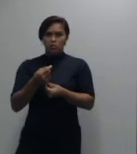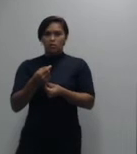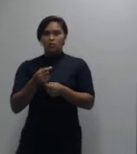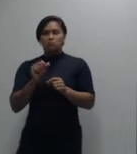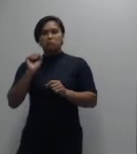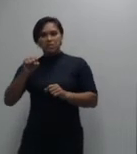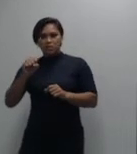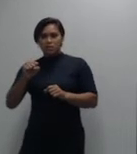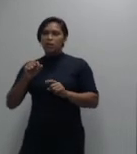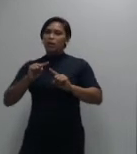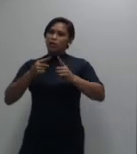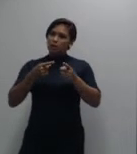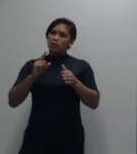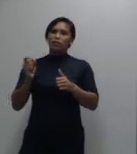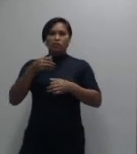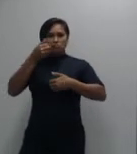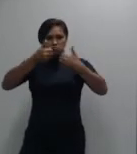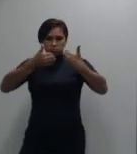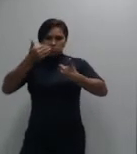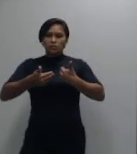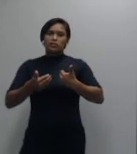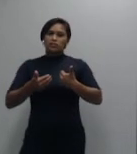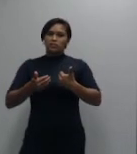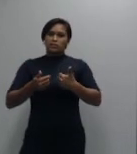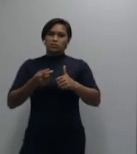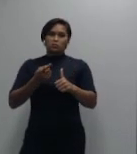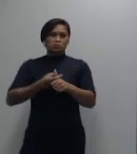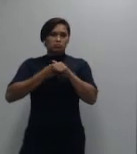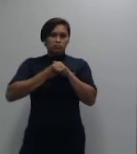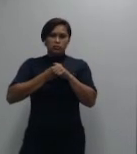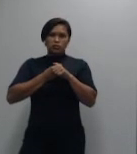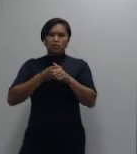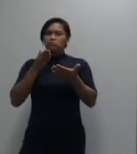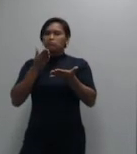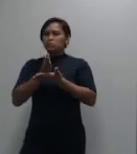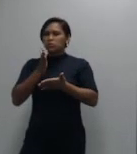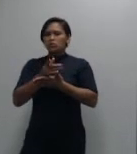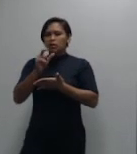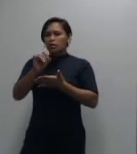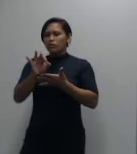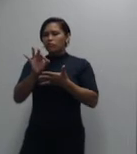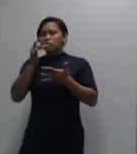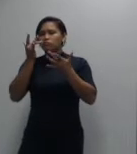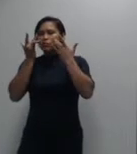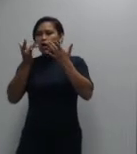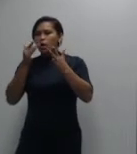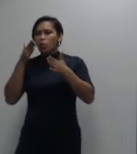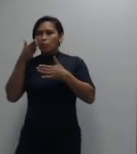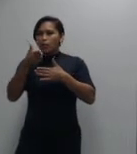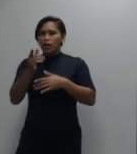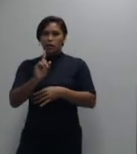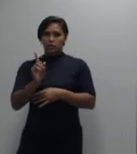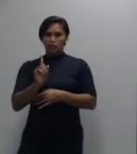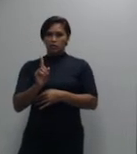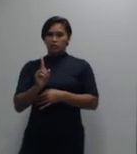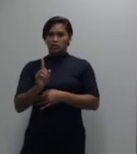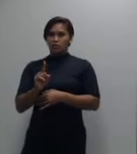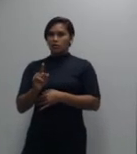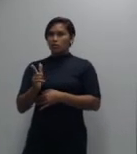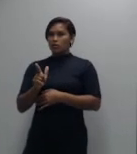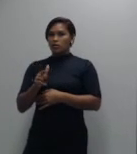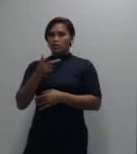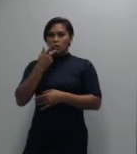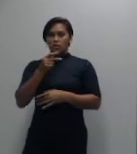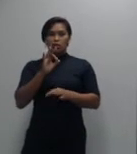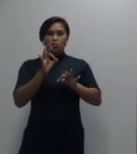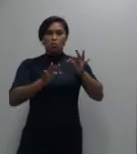então suspen e o que entra química dentro Mary não é julgamento